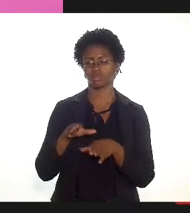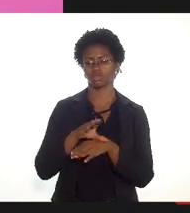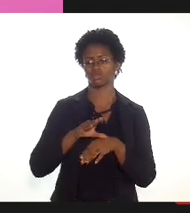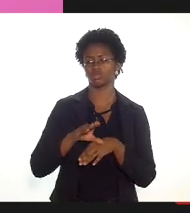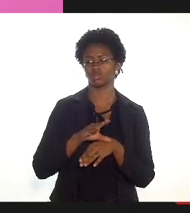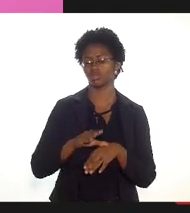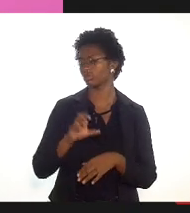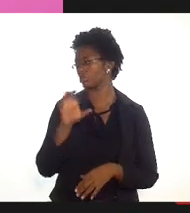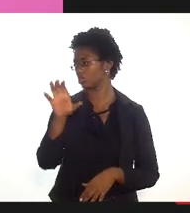Enfermagem.